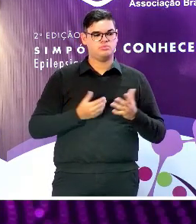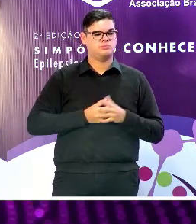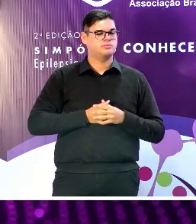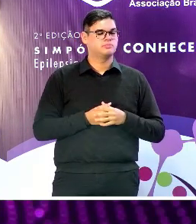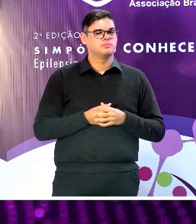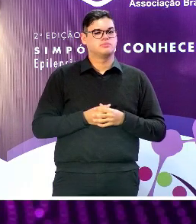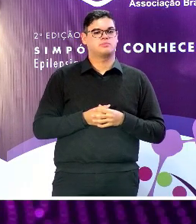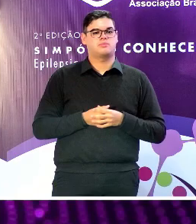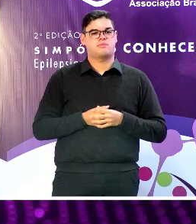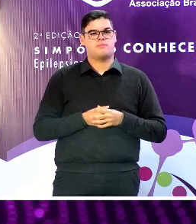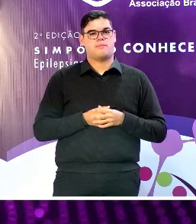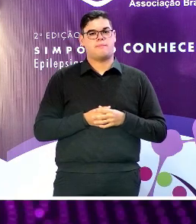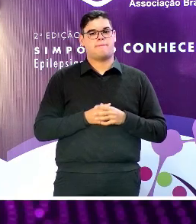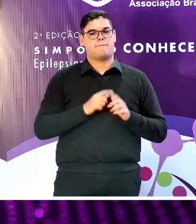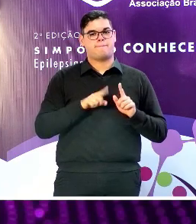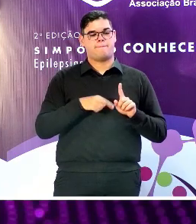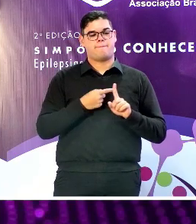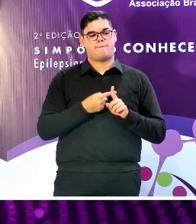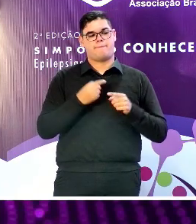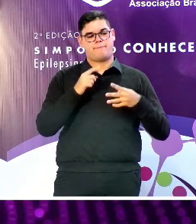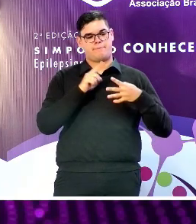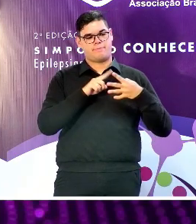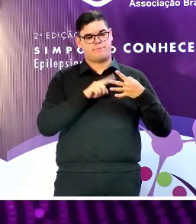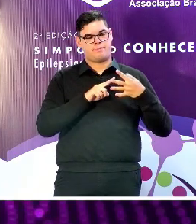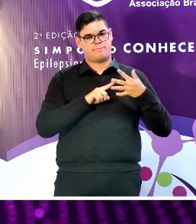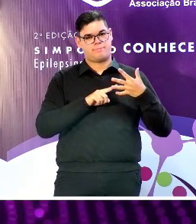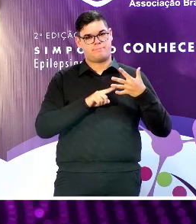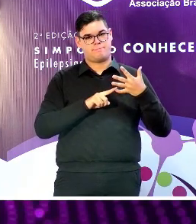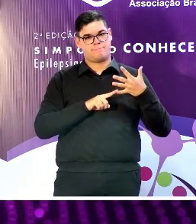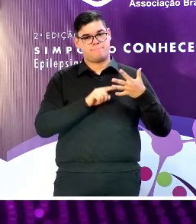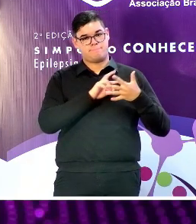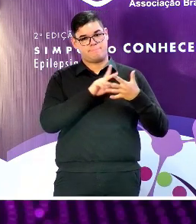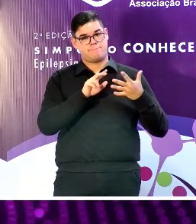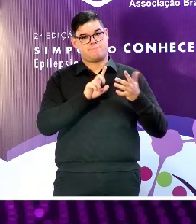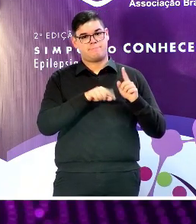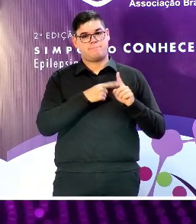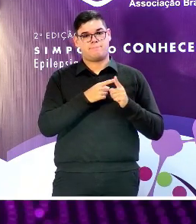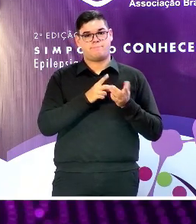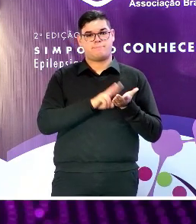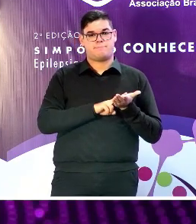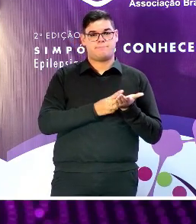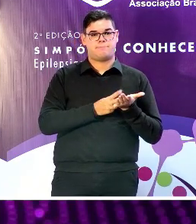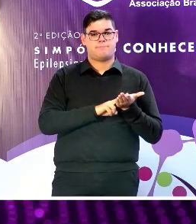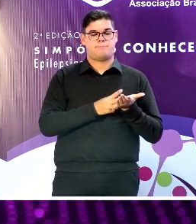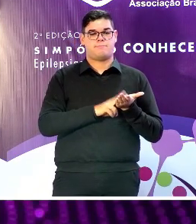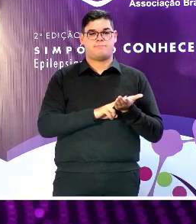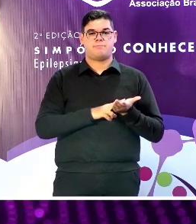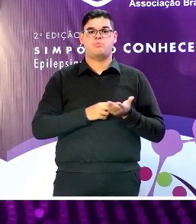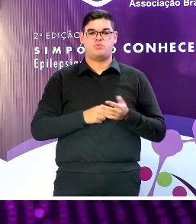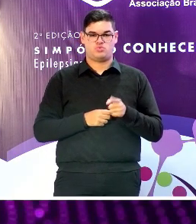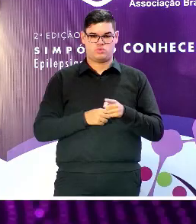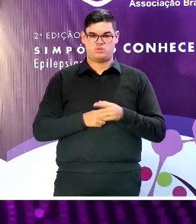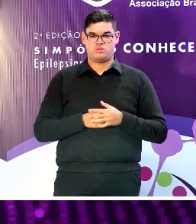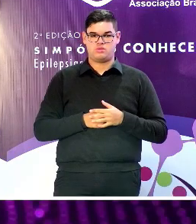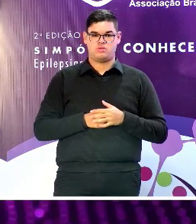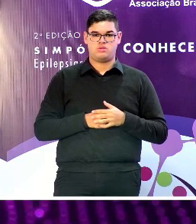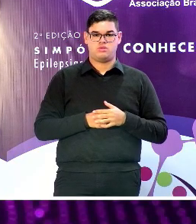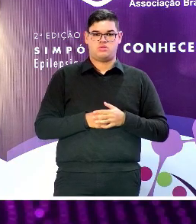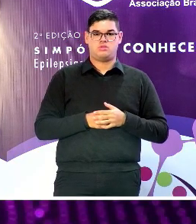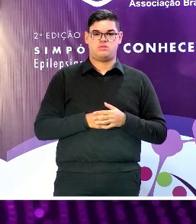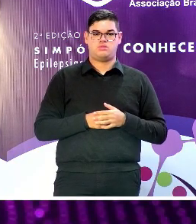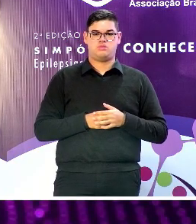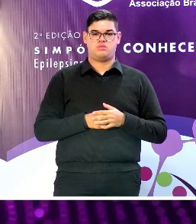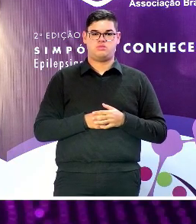a distonia, a ataxia, nistagmo e a epilepsia é um desses sintomas. Então, até saiu